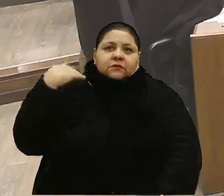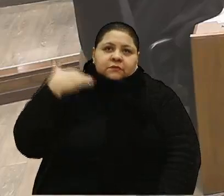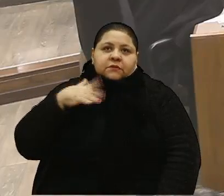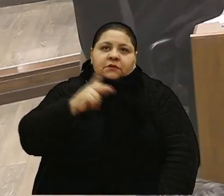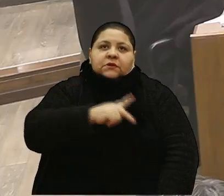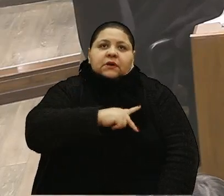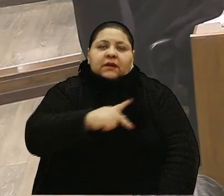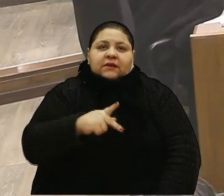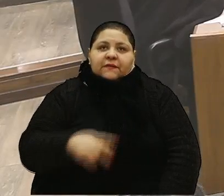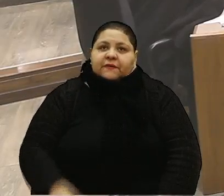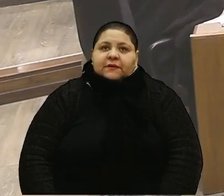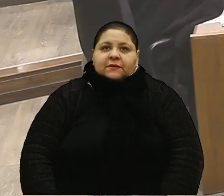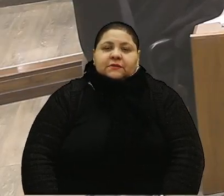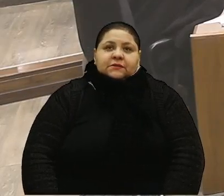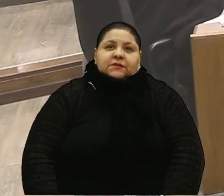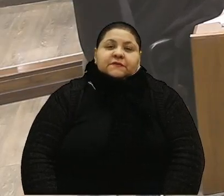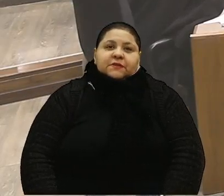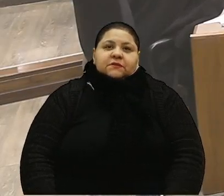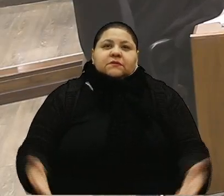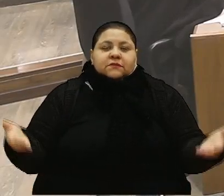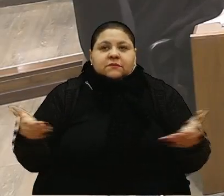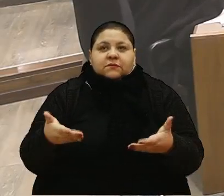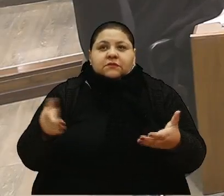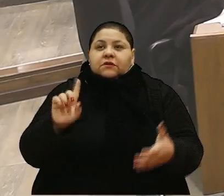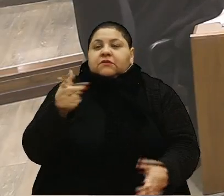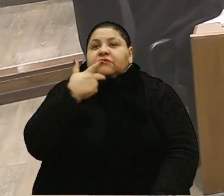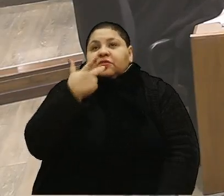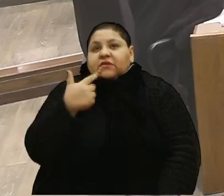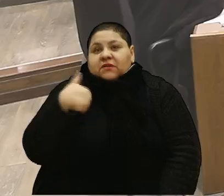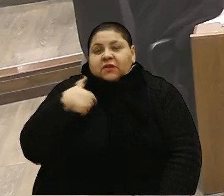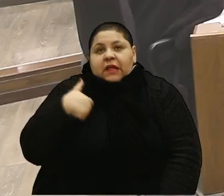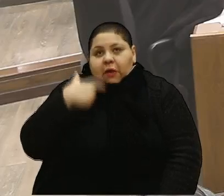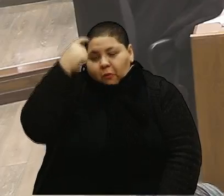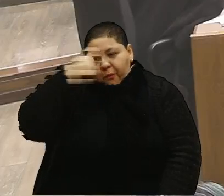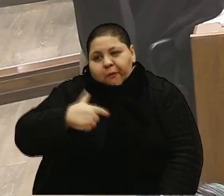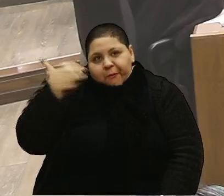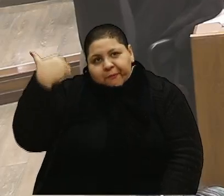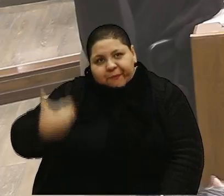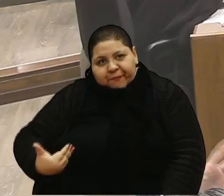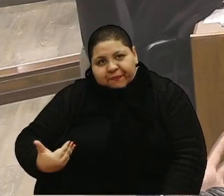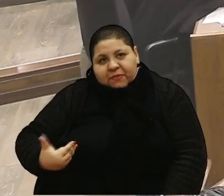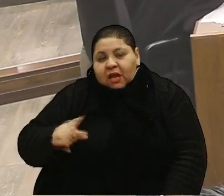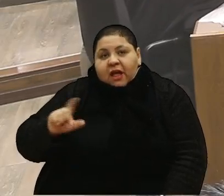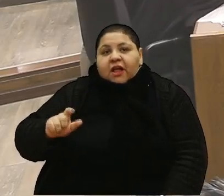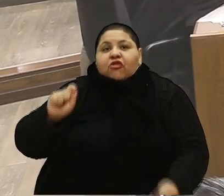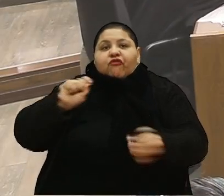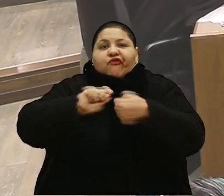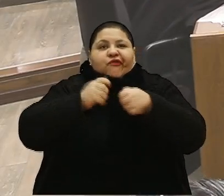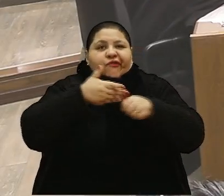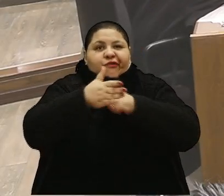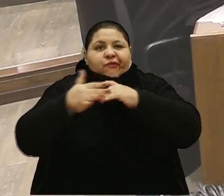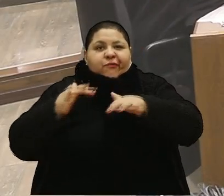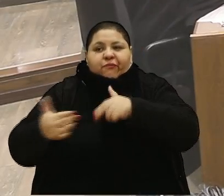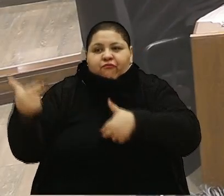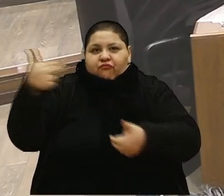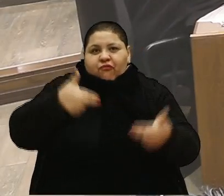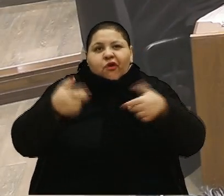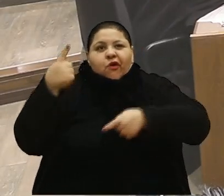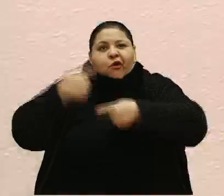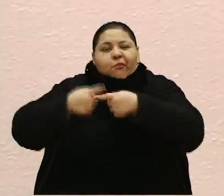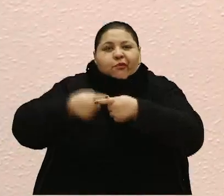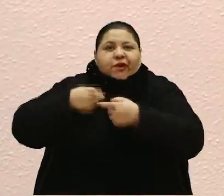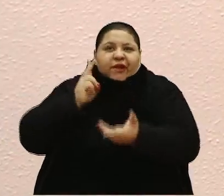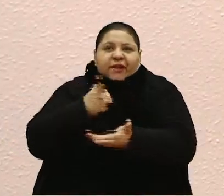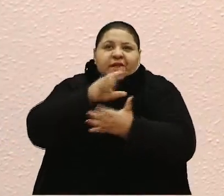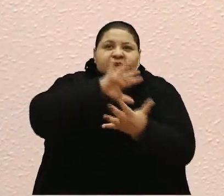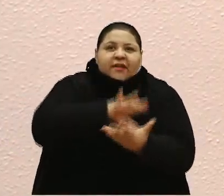presidente, eu acabei não falando que eu sou uma grande... Eu não faço parte do movimento hip hop, né? Porque eu sempre disse que a